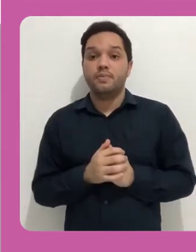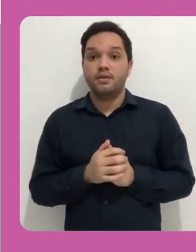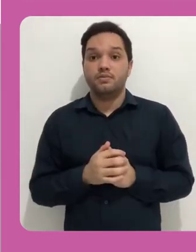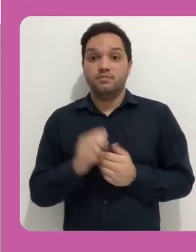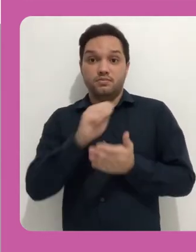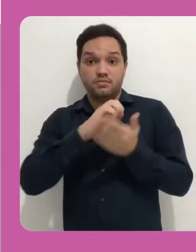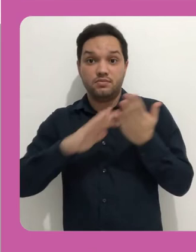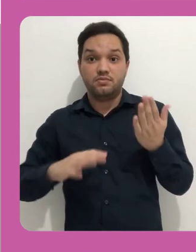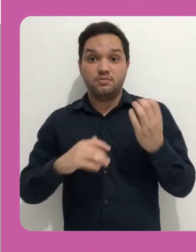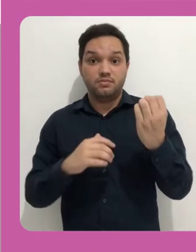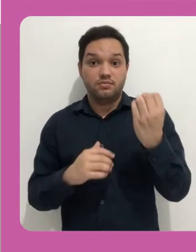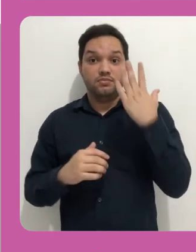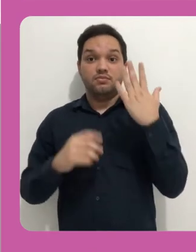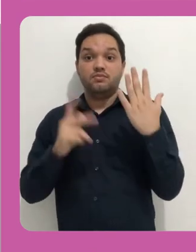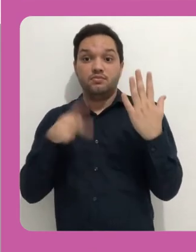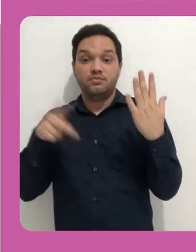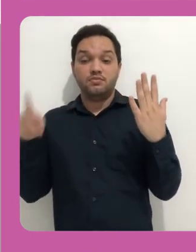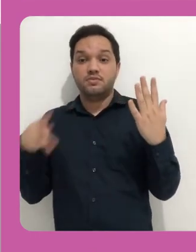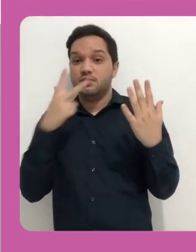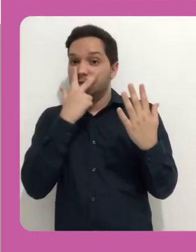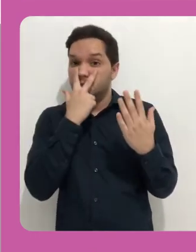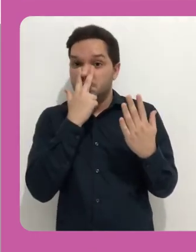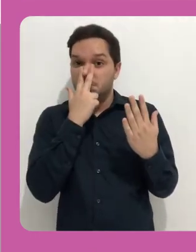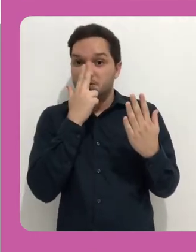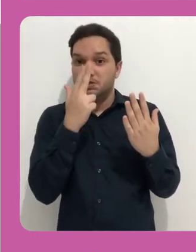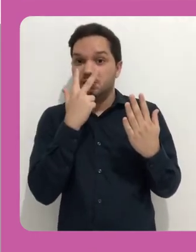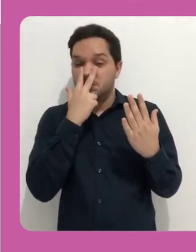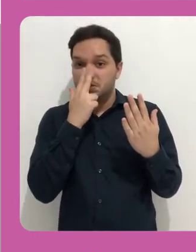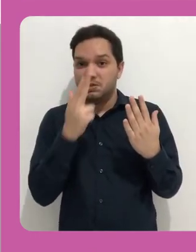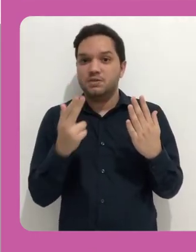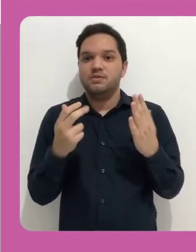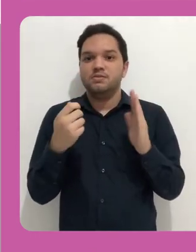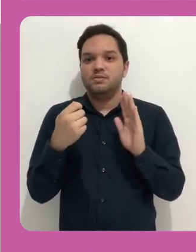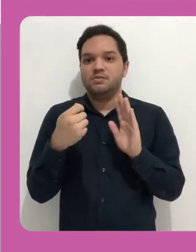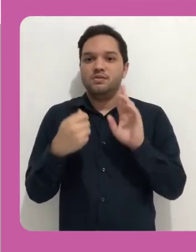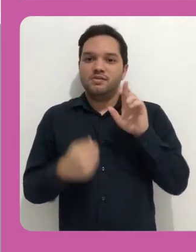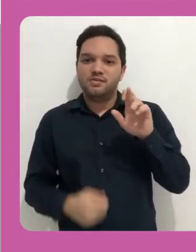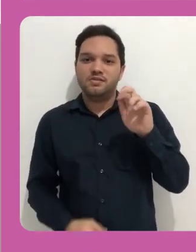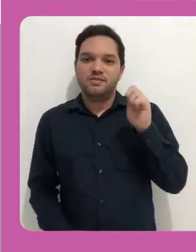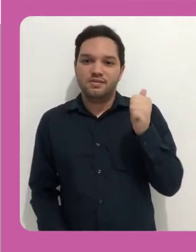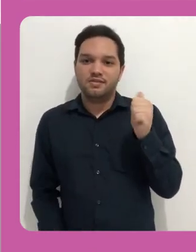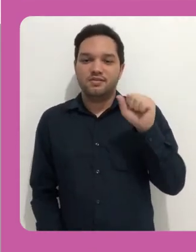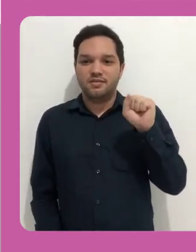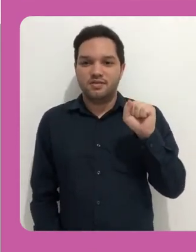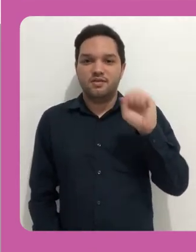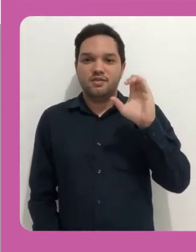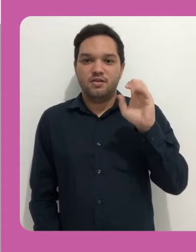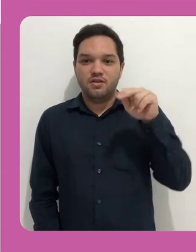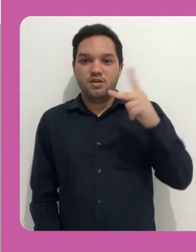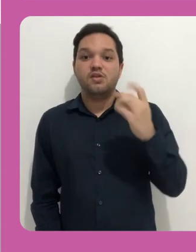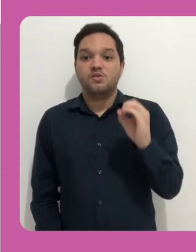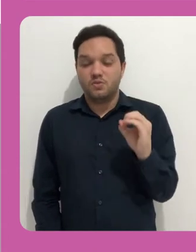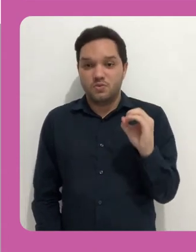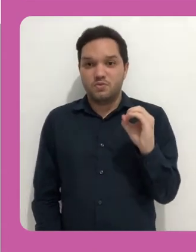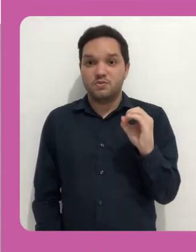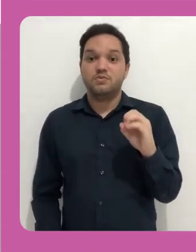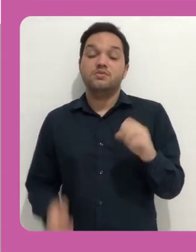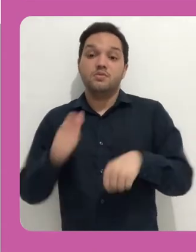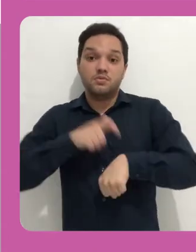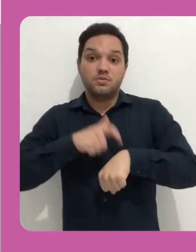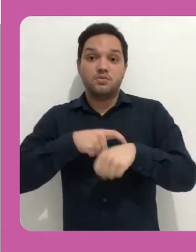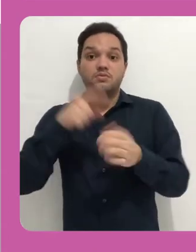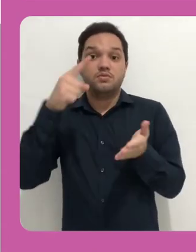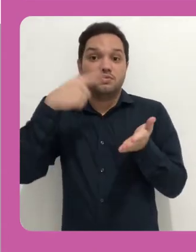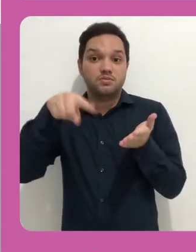o professor como se estivesse em rascunho, ó. Não enviado. Então, na hora da correção, vai aparecer para você